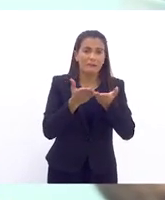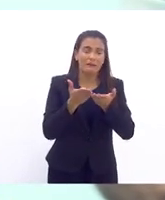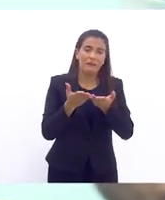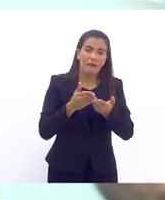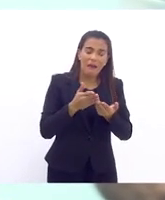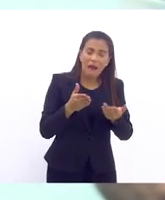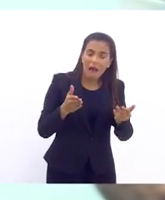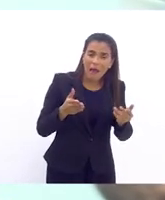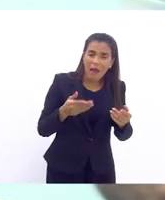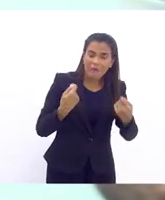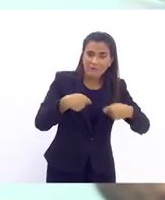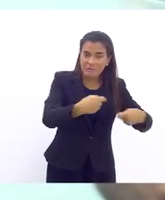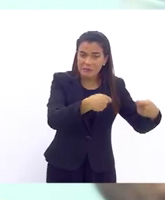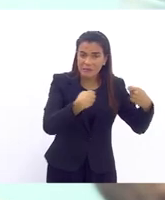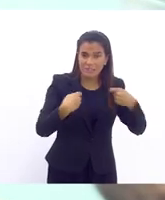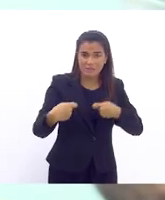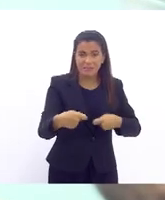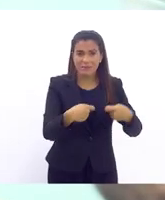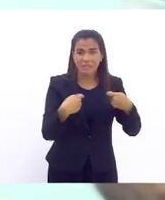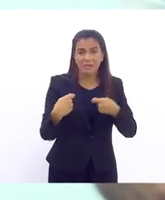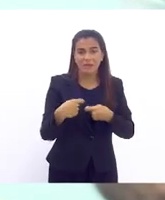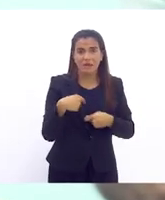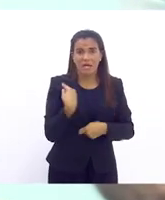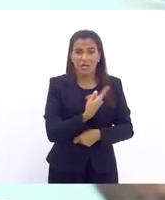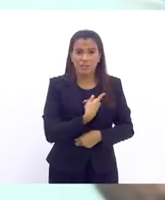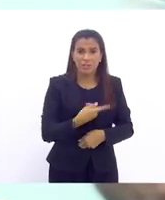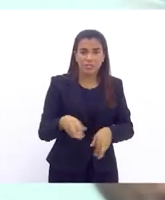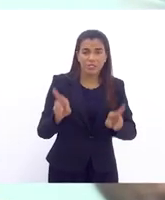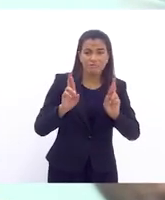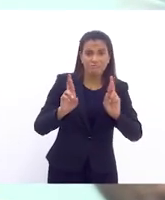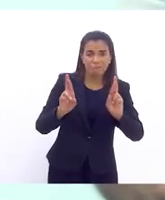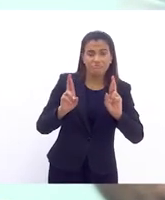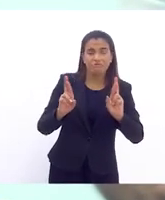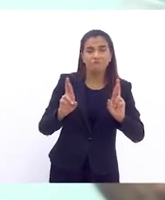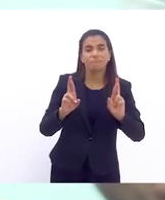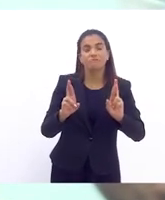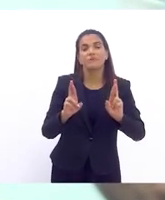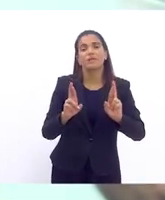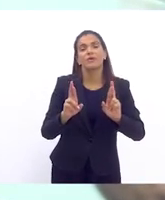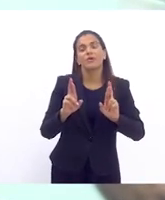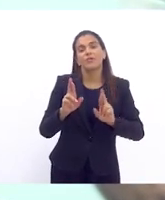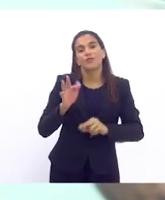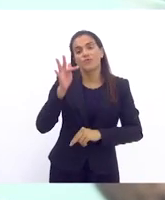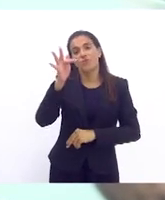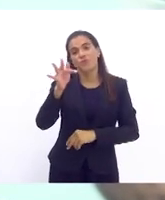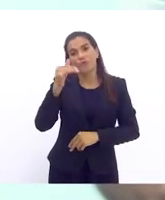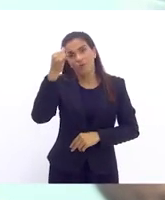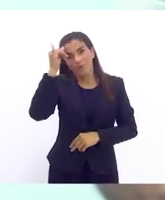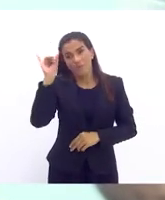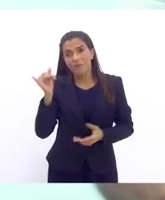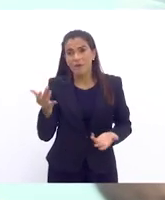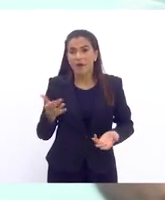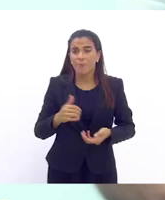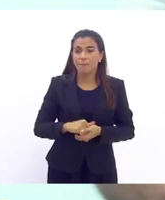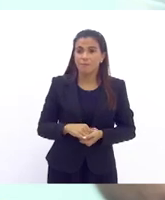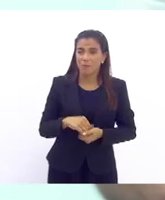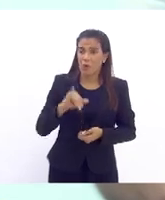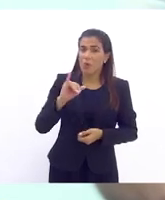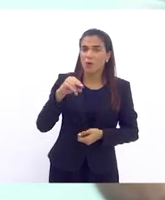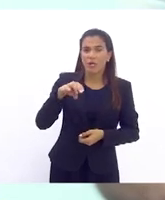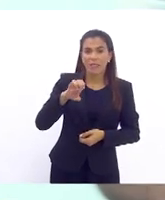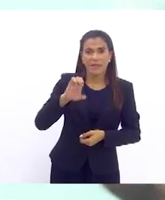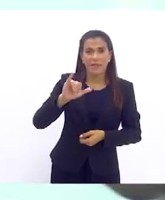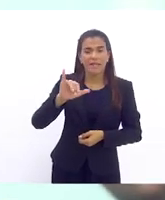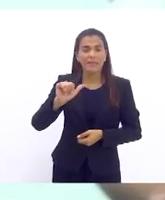de recuperação a gente espera não tem que fazer esse tipo de coisa futura acho que o enel